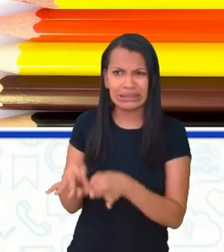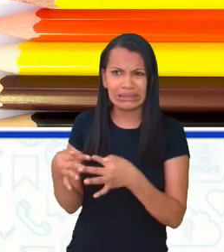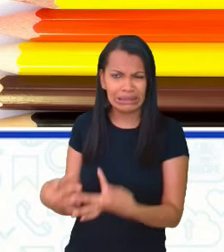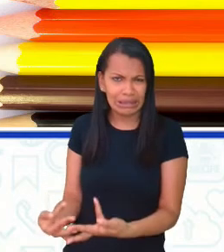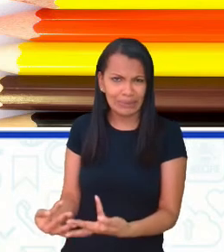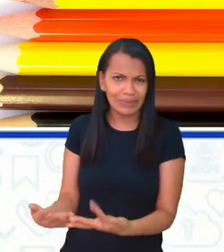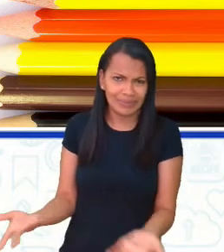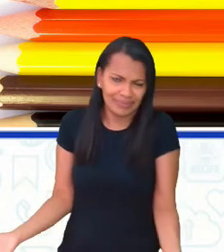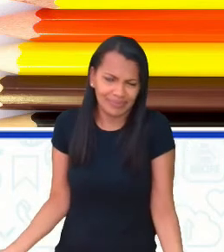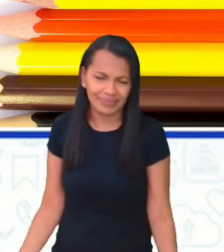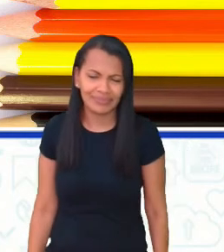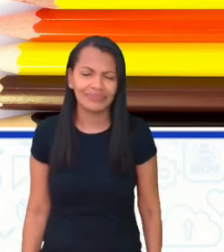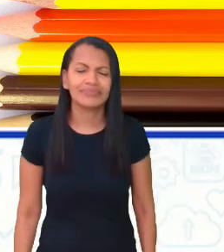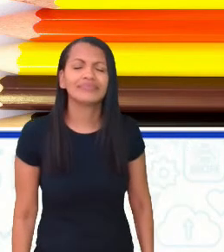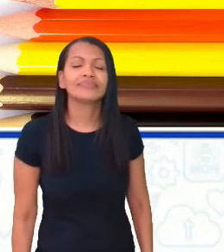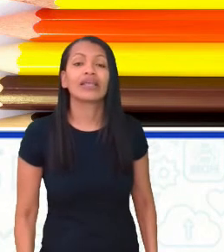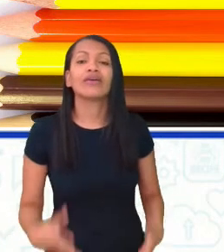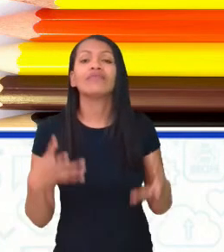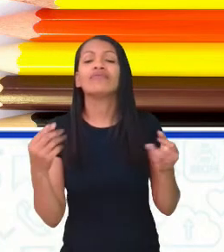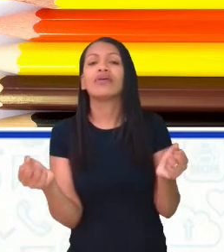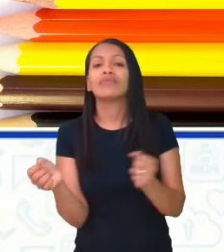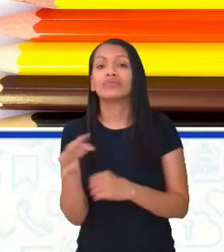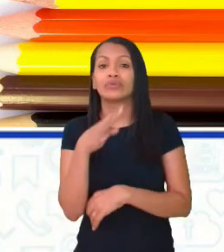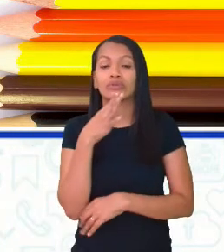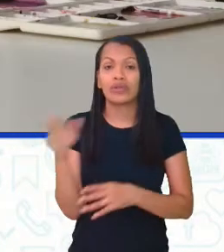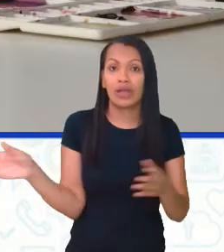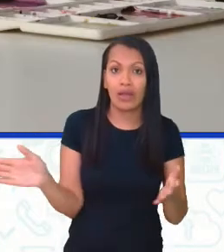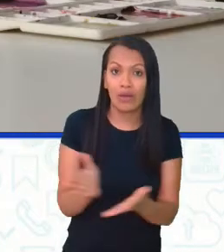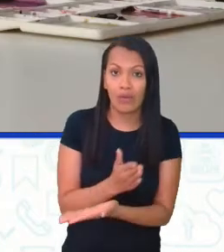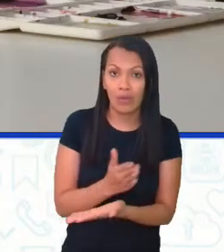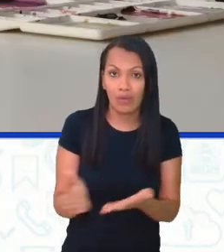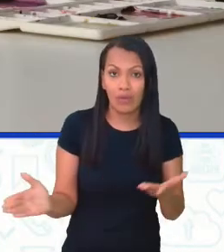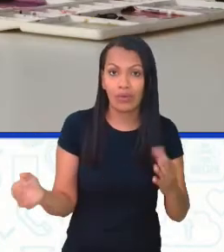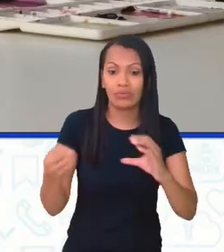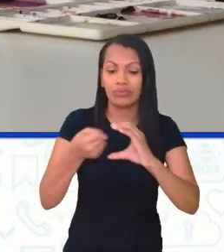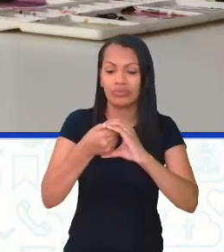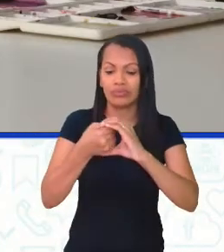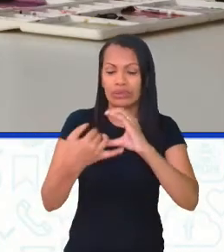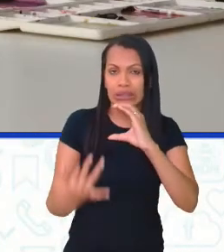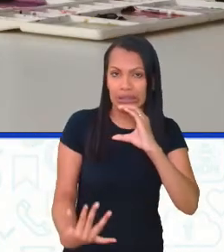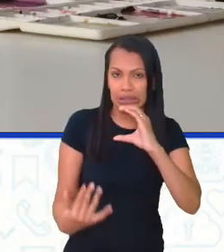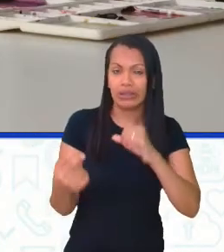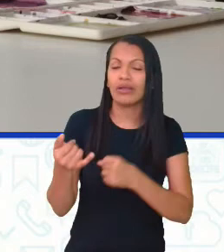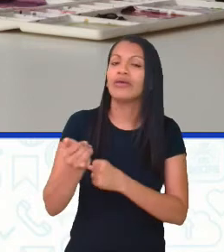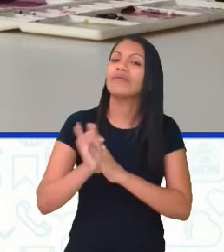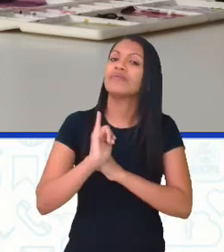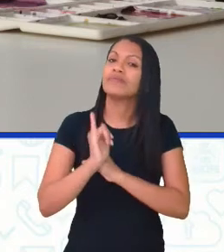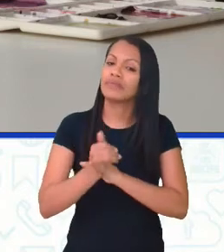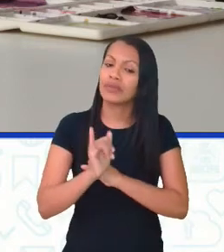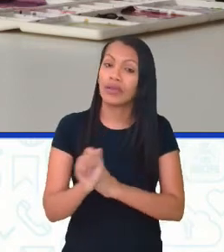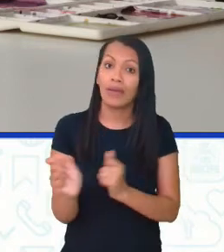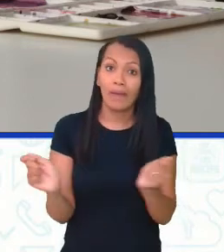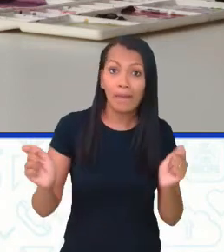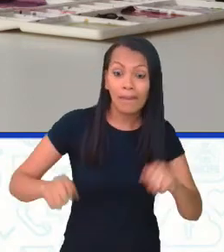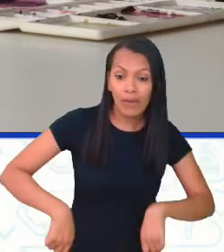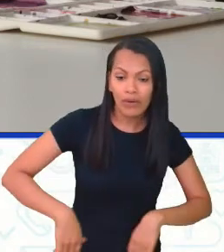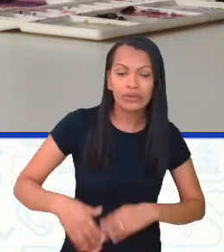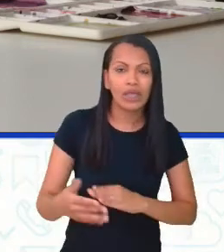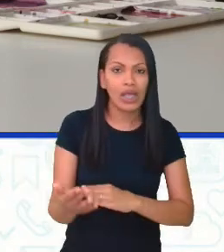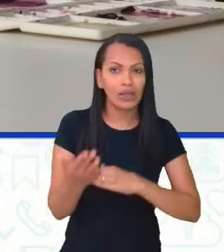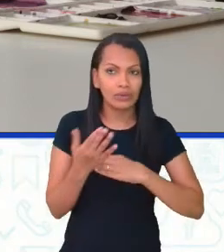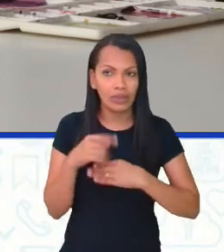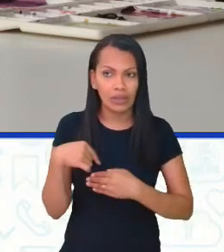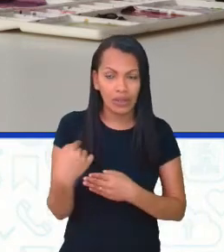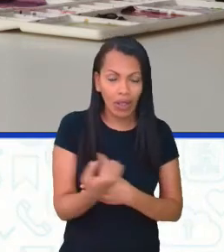Agora a gente vai conhecer algumas características gerais da crônica, para a gente pensar o que pode ajudar a gente na hora de construir a